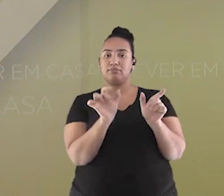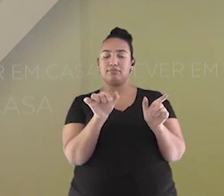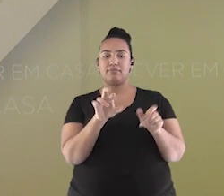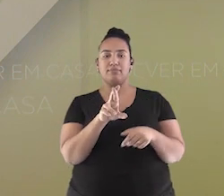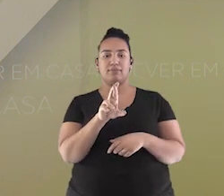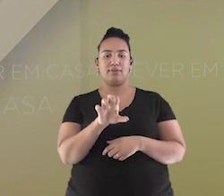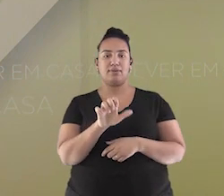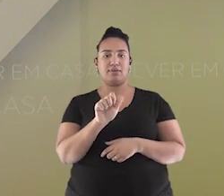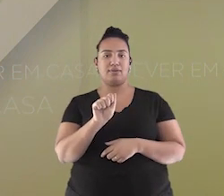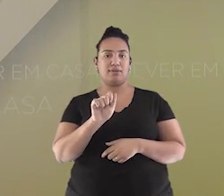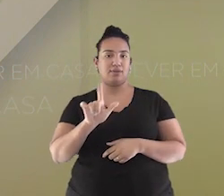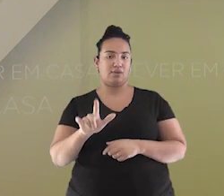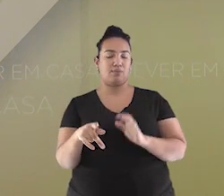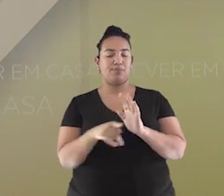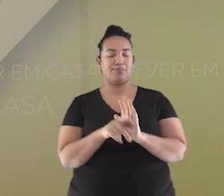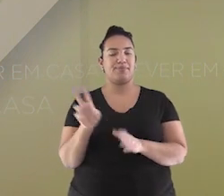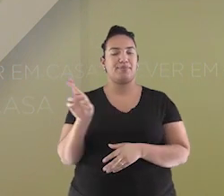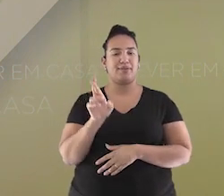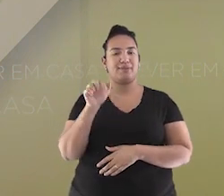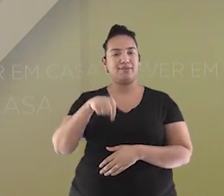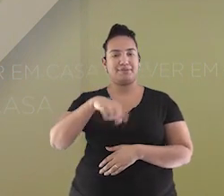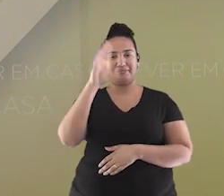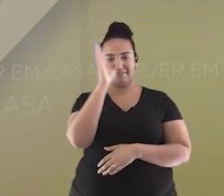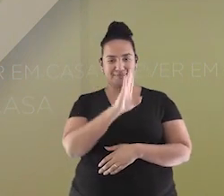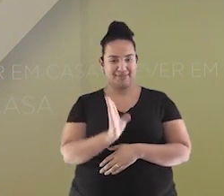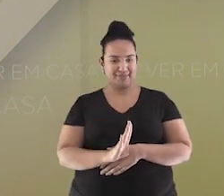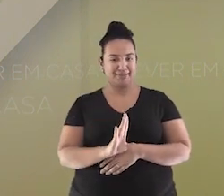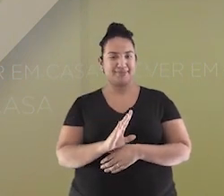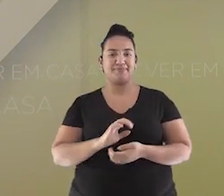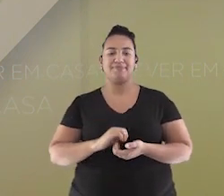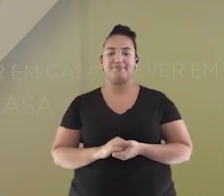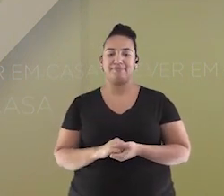o real, que é a moeda utilizada aqui no Brasil.